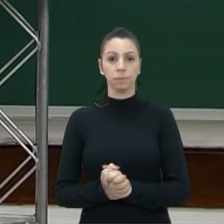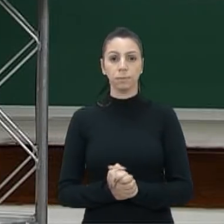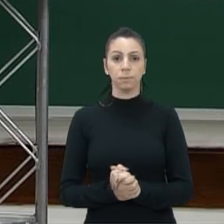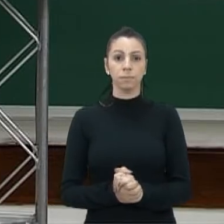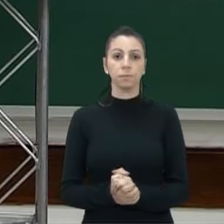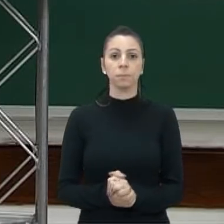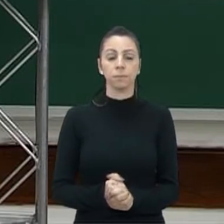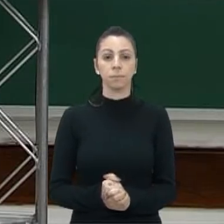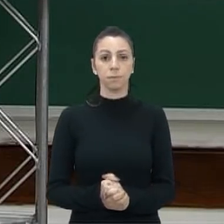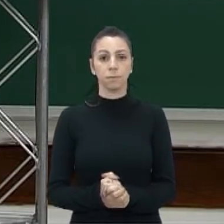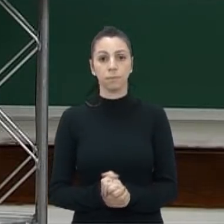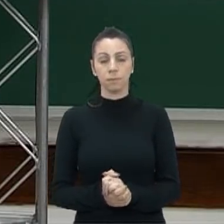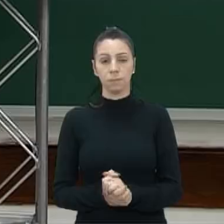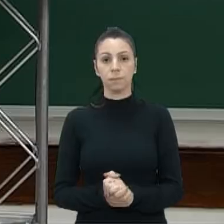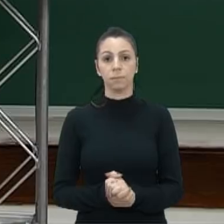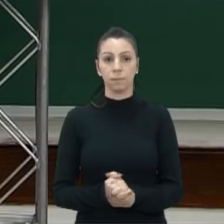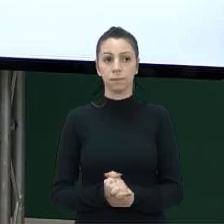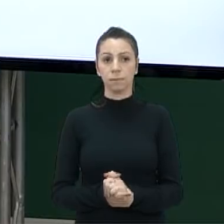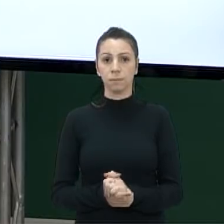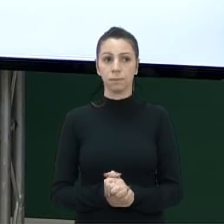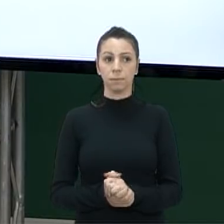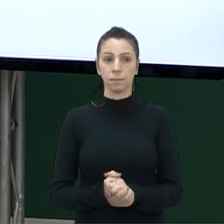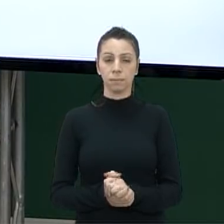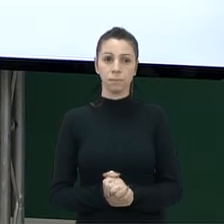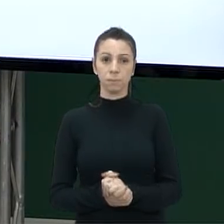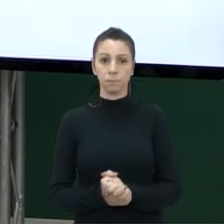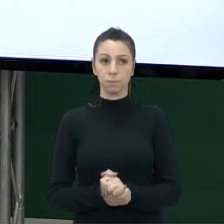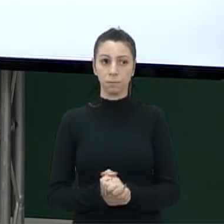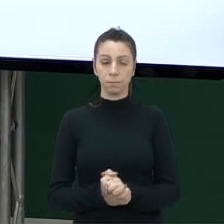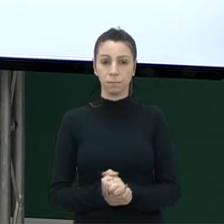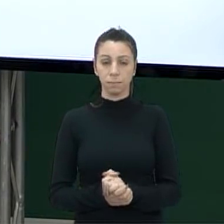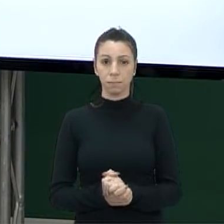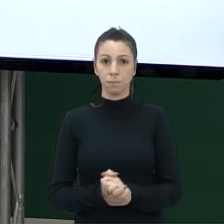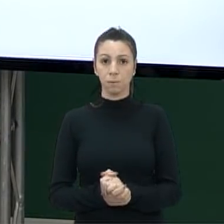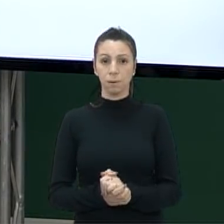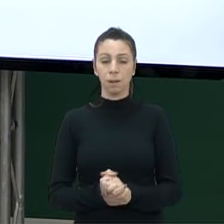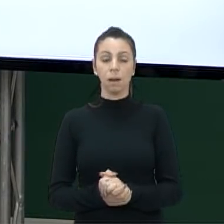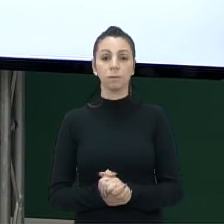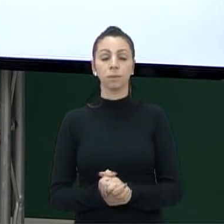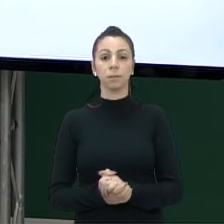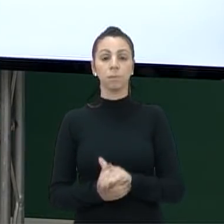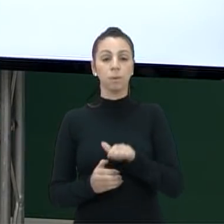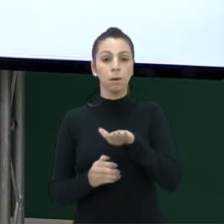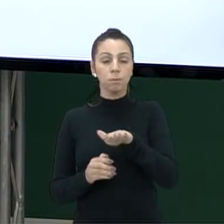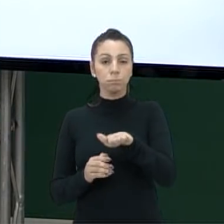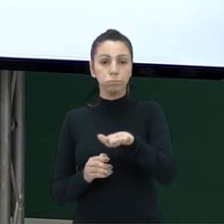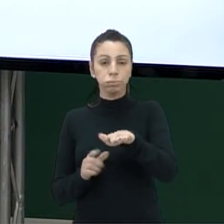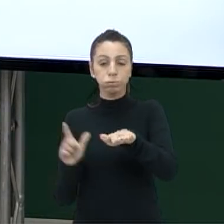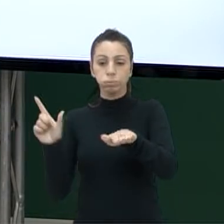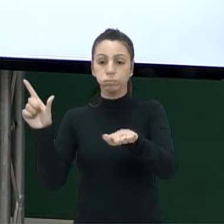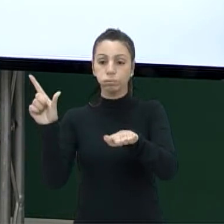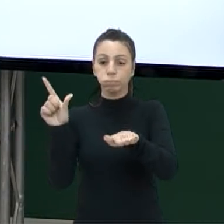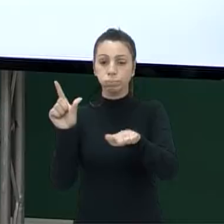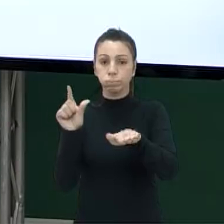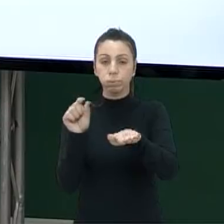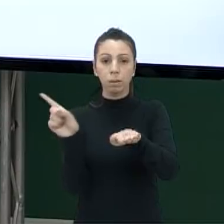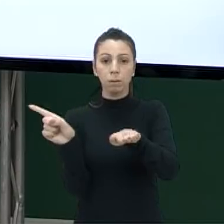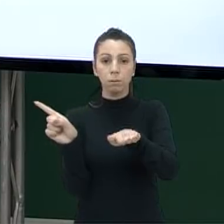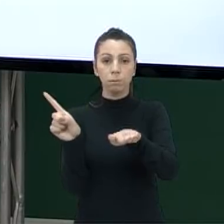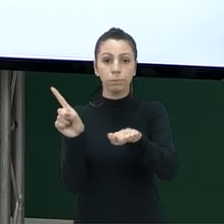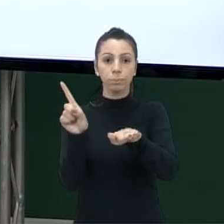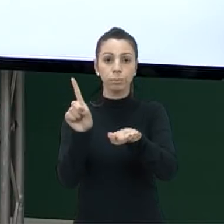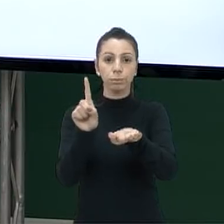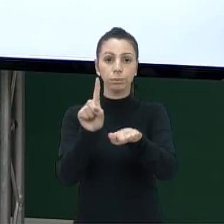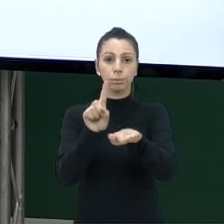aqui, né? Nós temos uma redução da velocidade, ela está diminuindo a